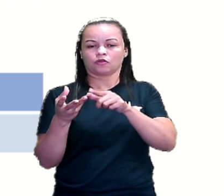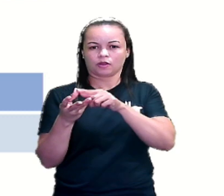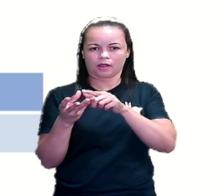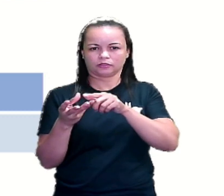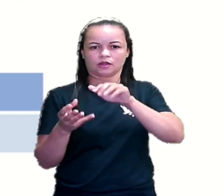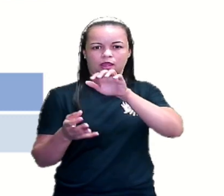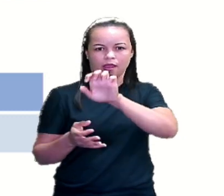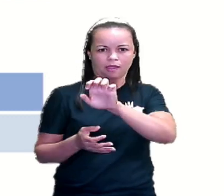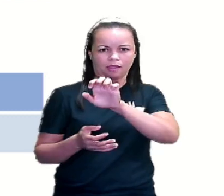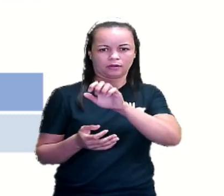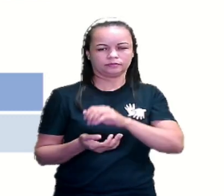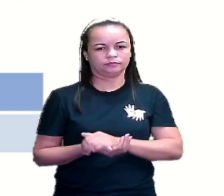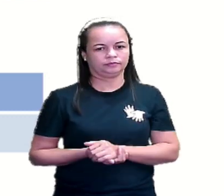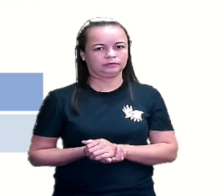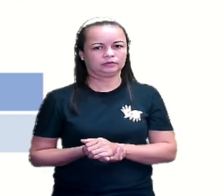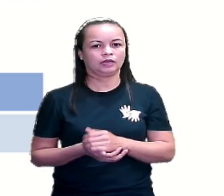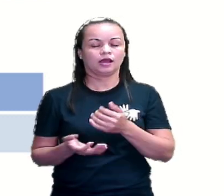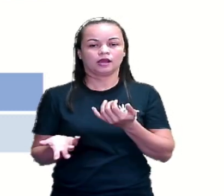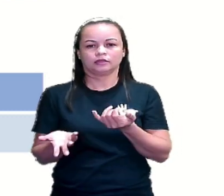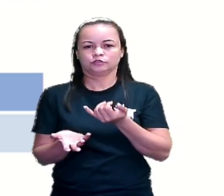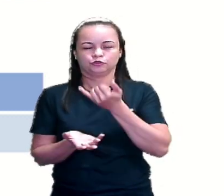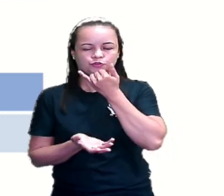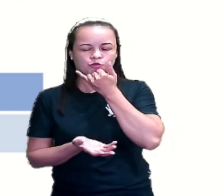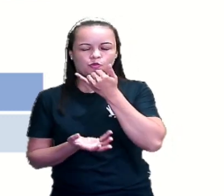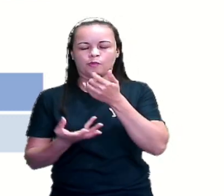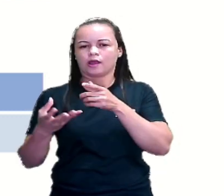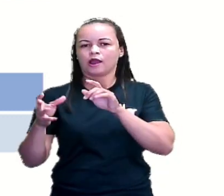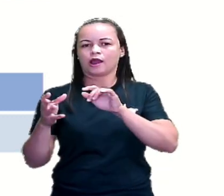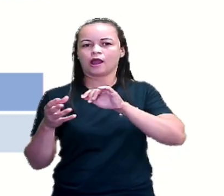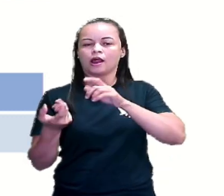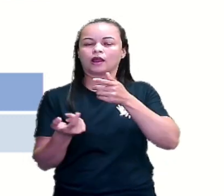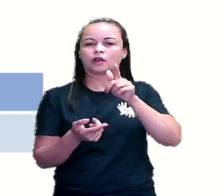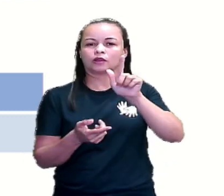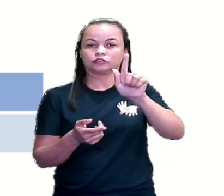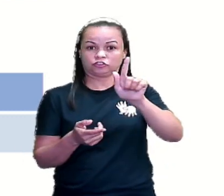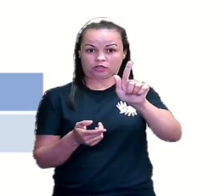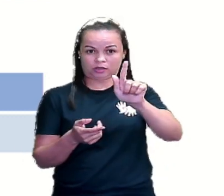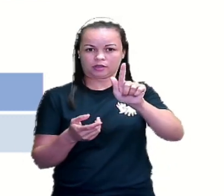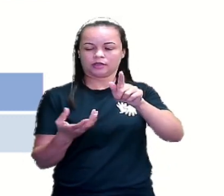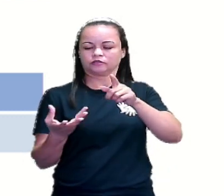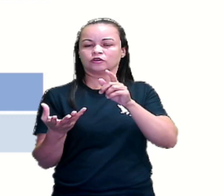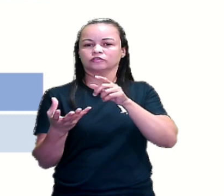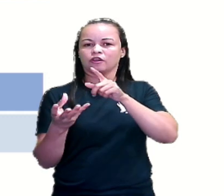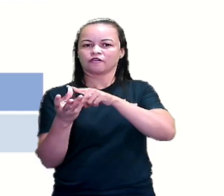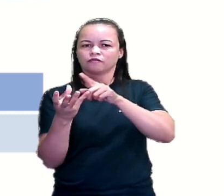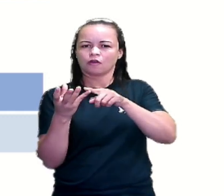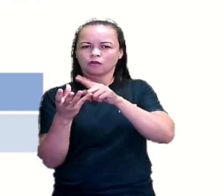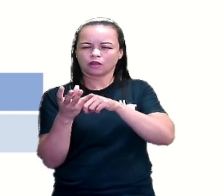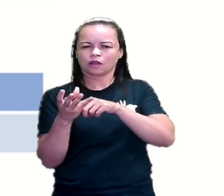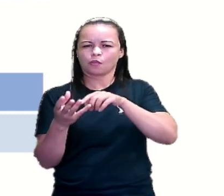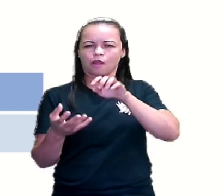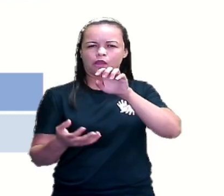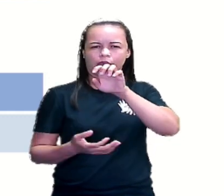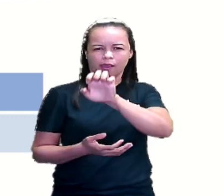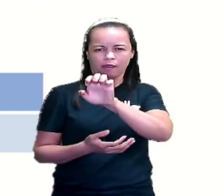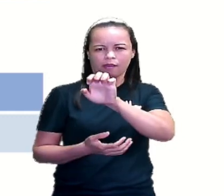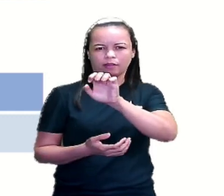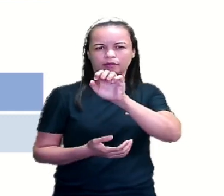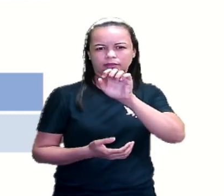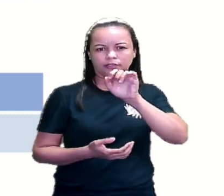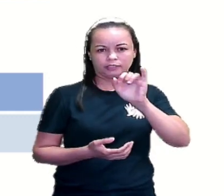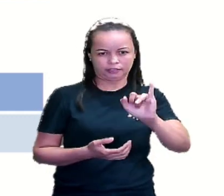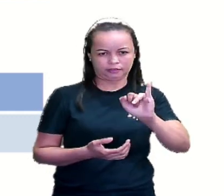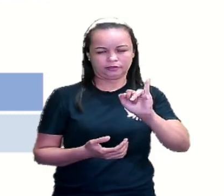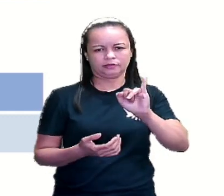I, perdão, a letra J não, a letra G. Quando elas precedem as vogais E e I, o